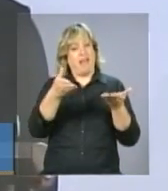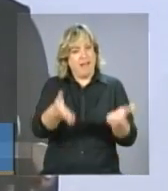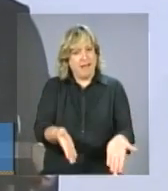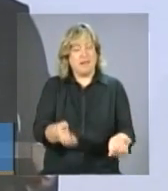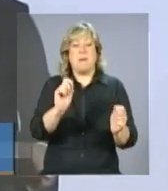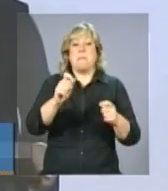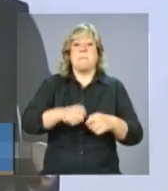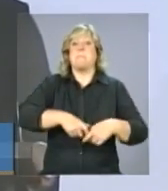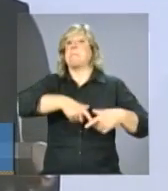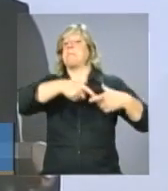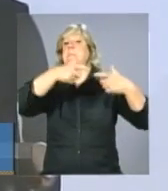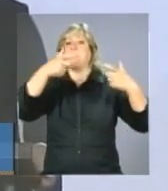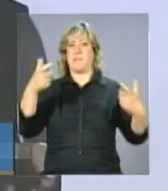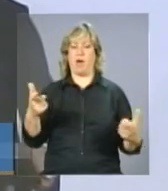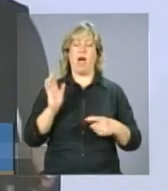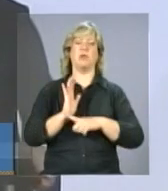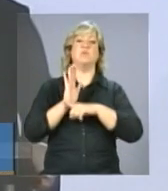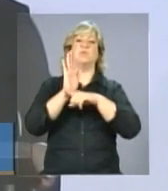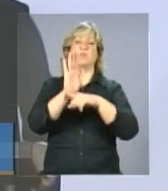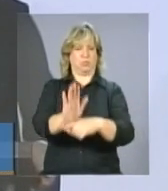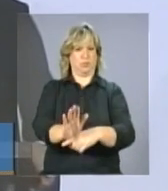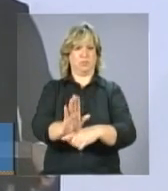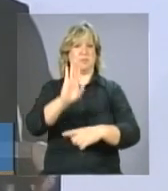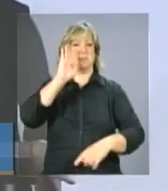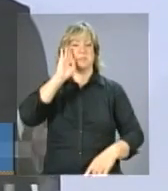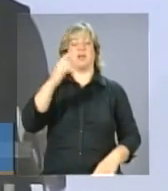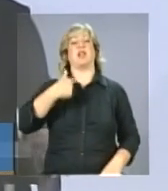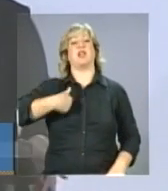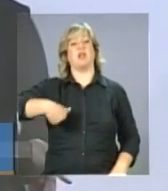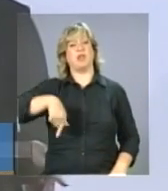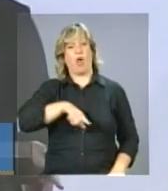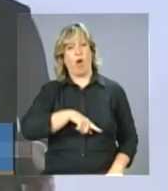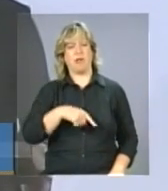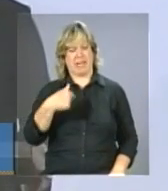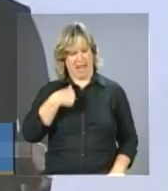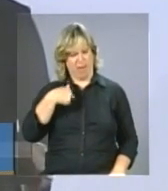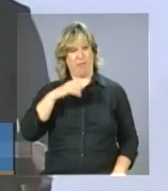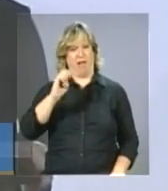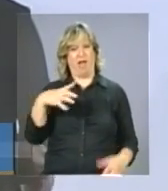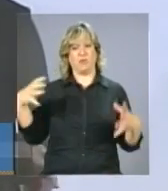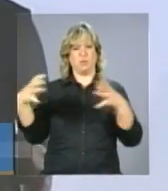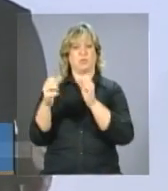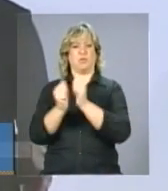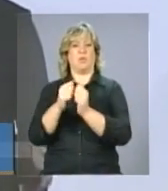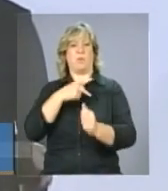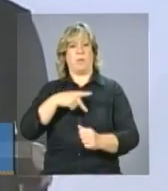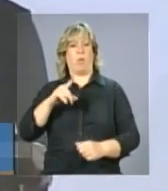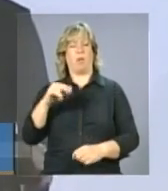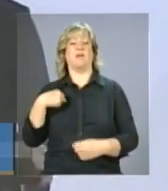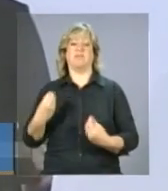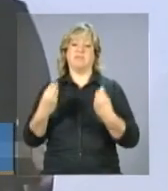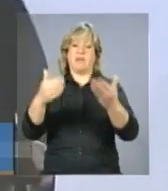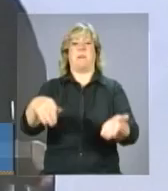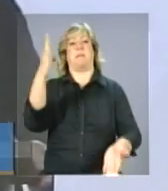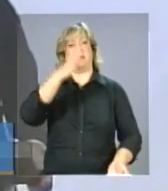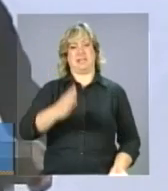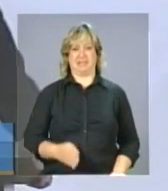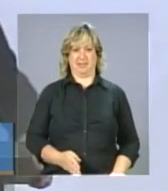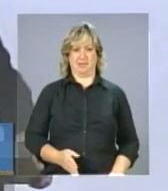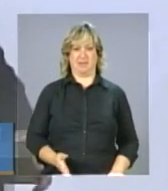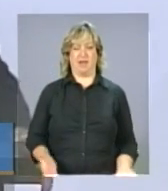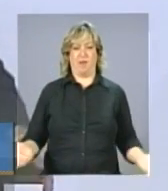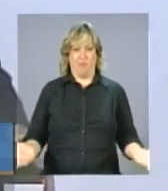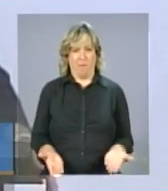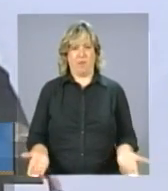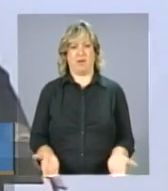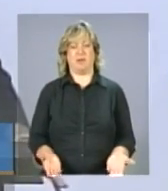maior contribuição que nós, que participamos do governo Lula, demos ao Brasil. É verdade